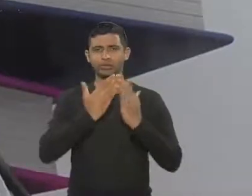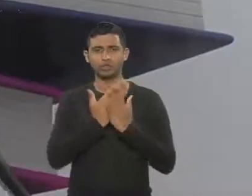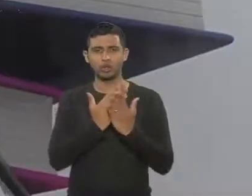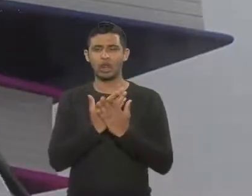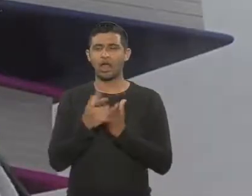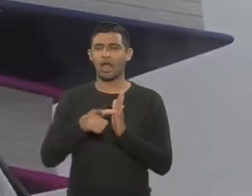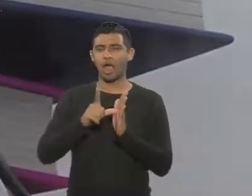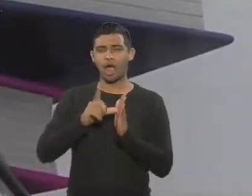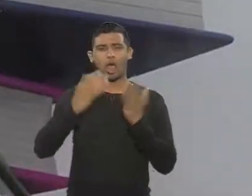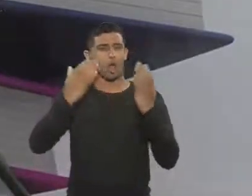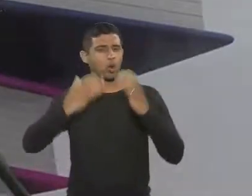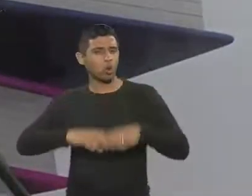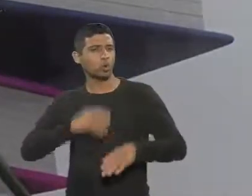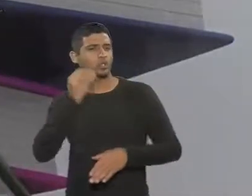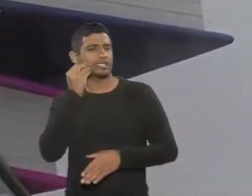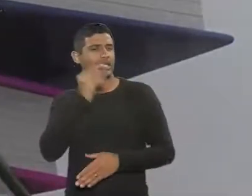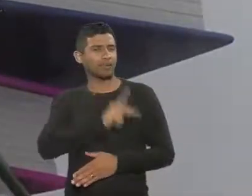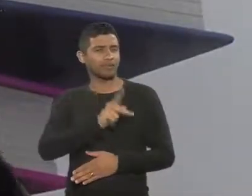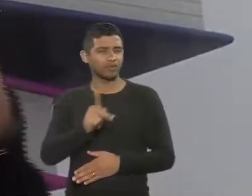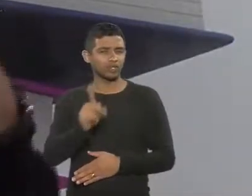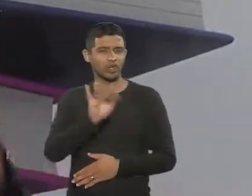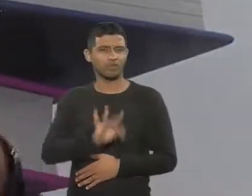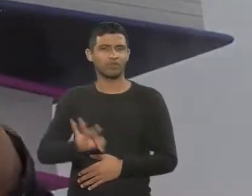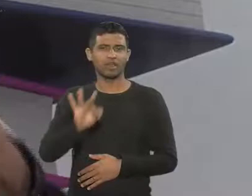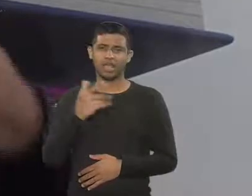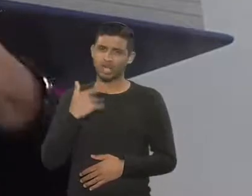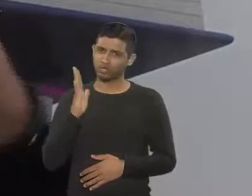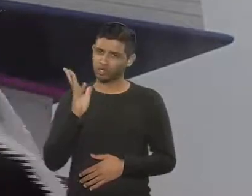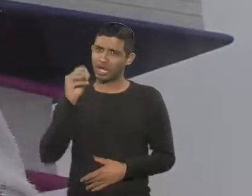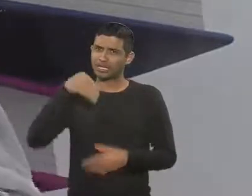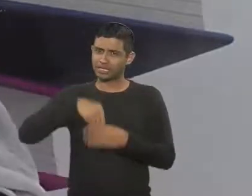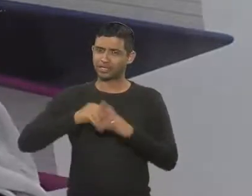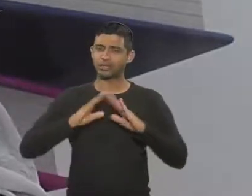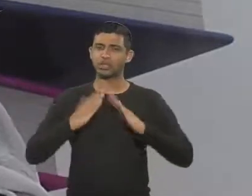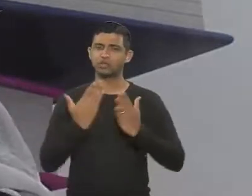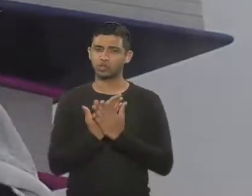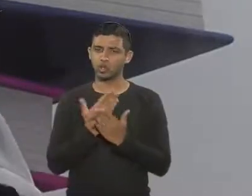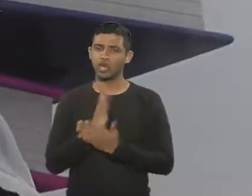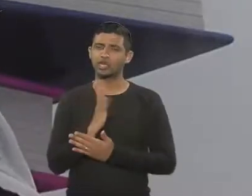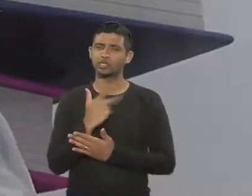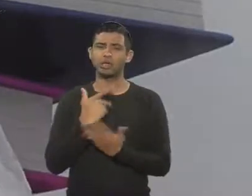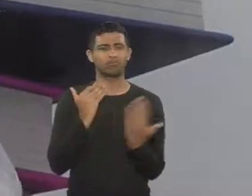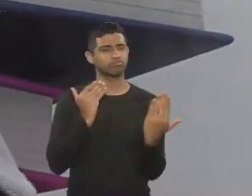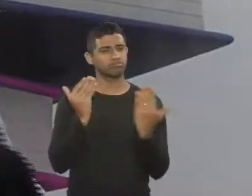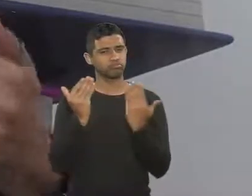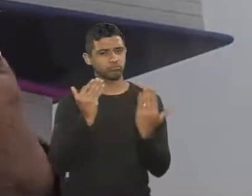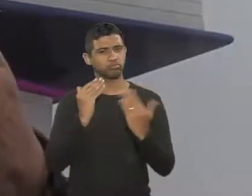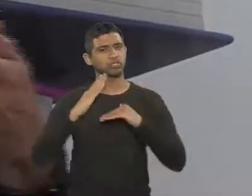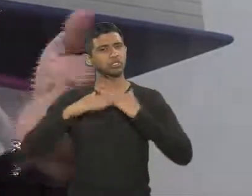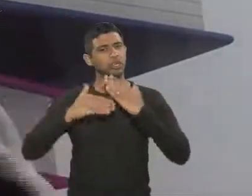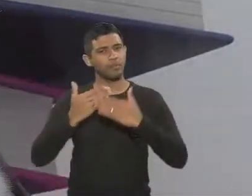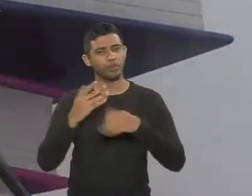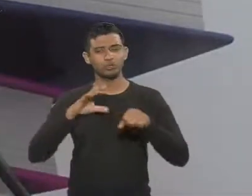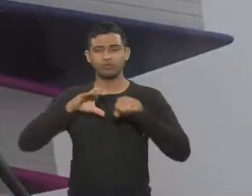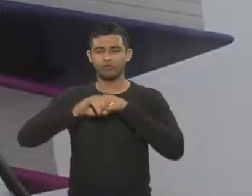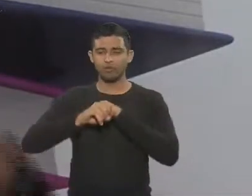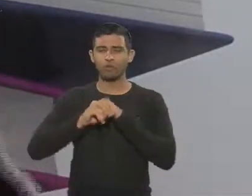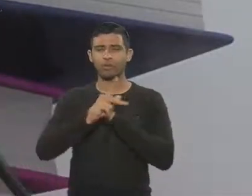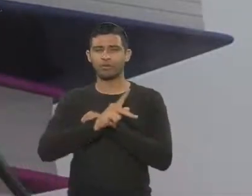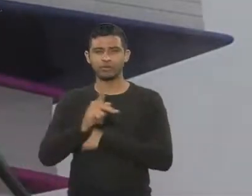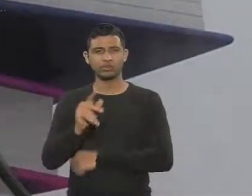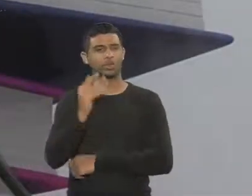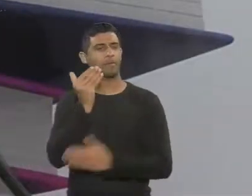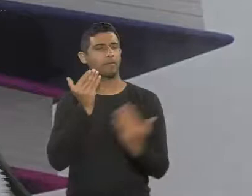de ter concursos para professores de filosofia, eu já estava na escola como psicólogo, como professora de psicologia, eu